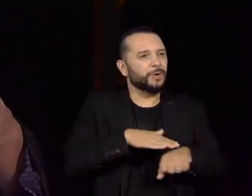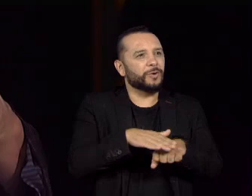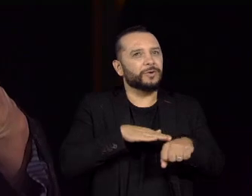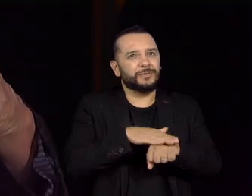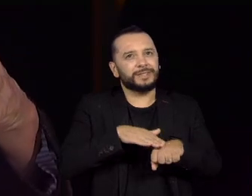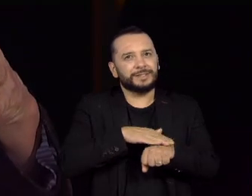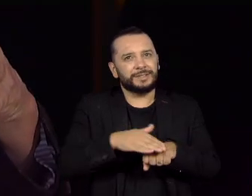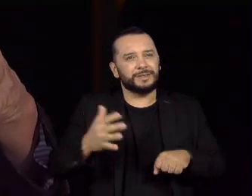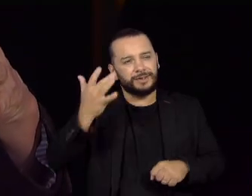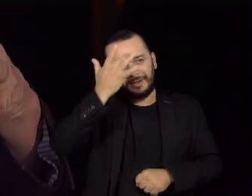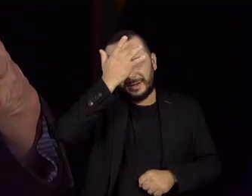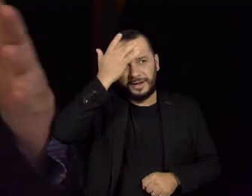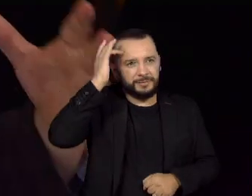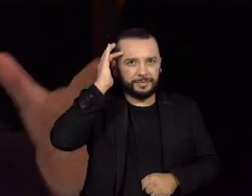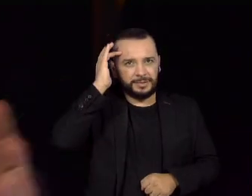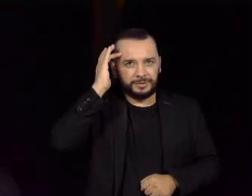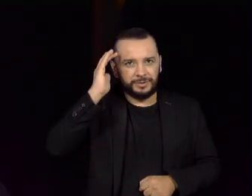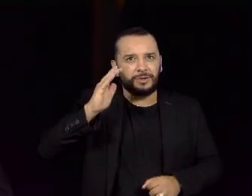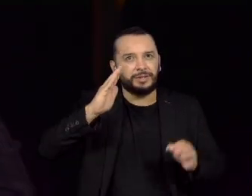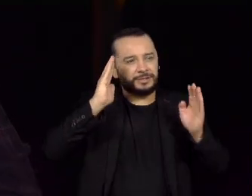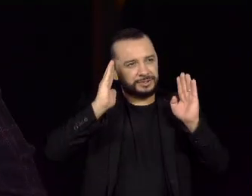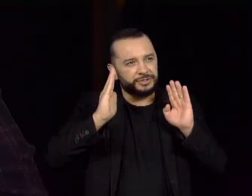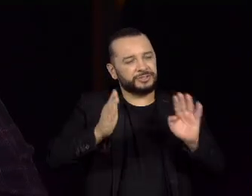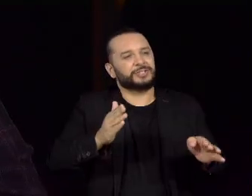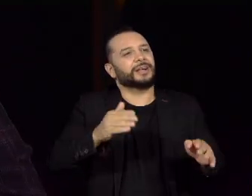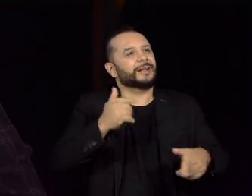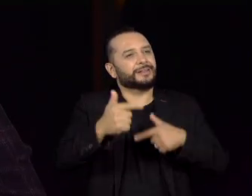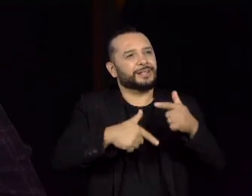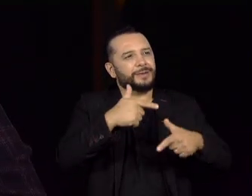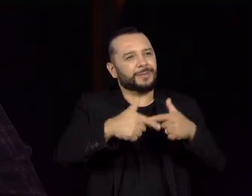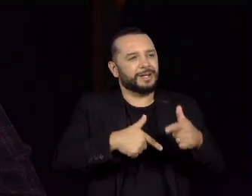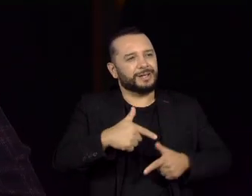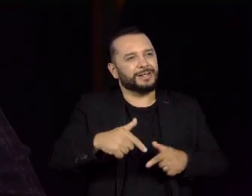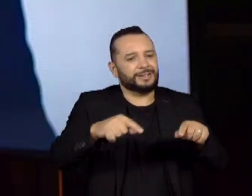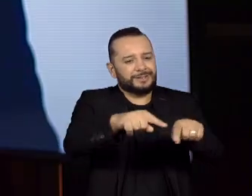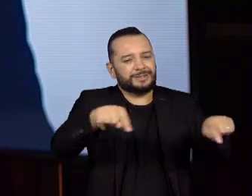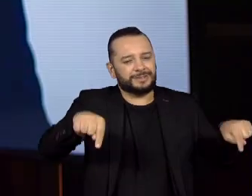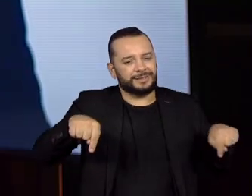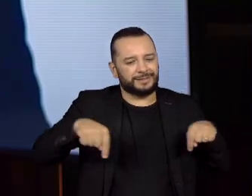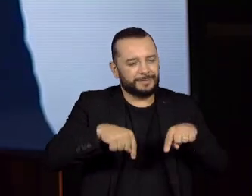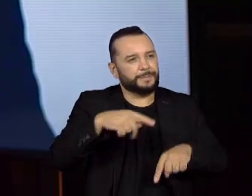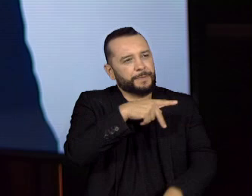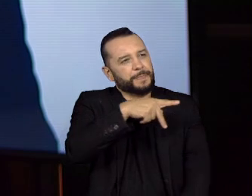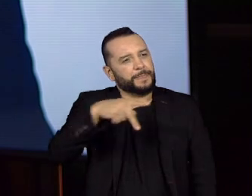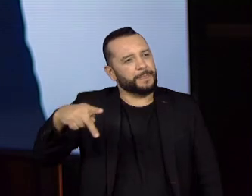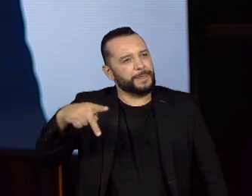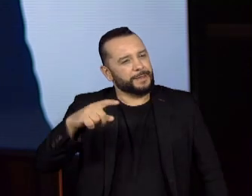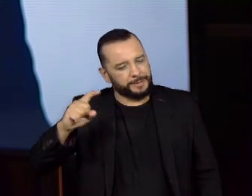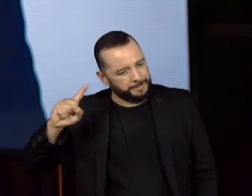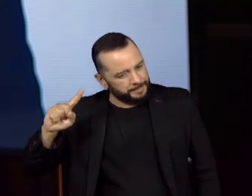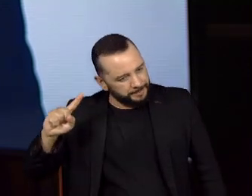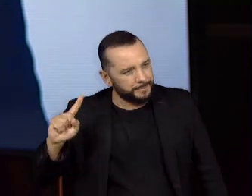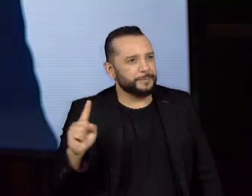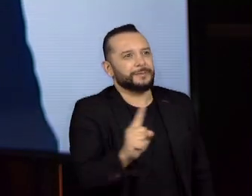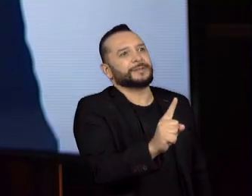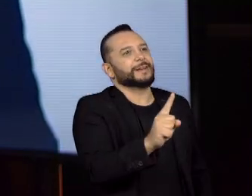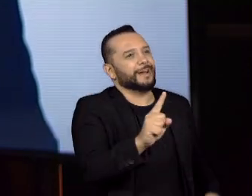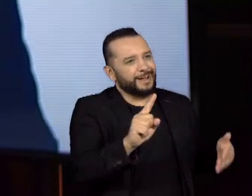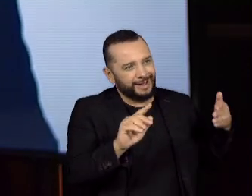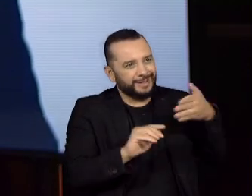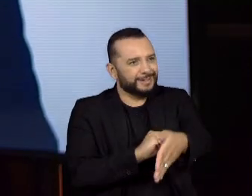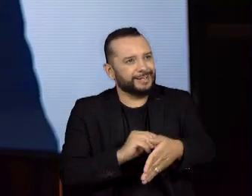cara que já está lá no gabinete, se preparando. Aliás,